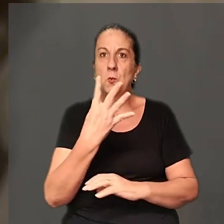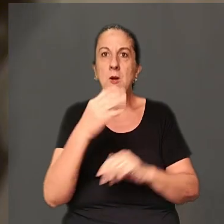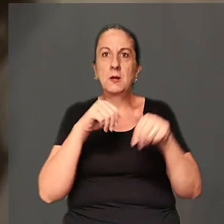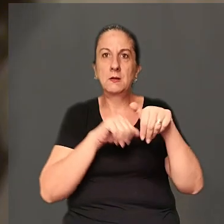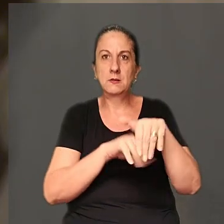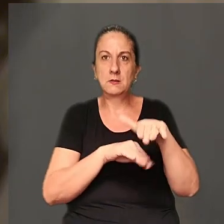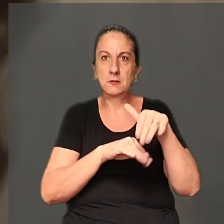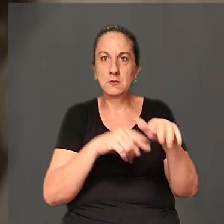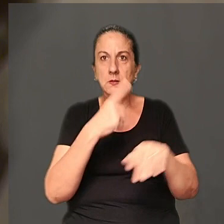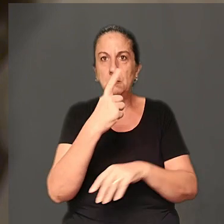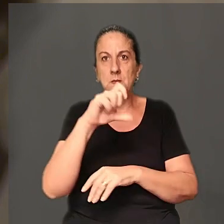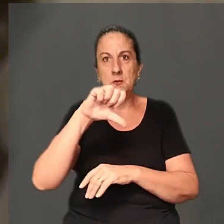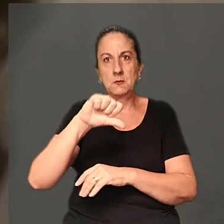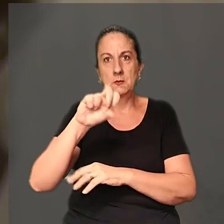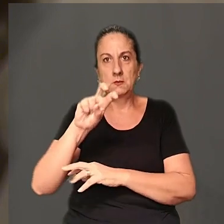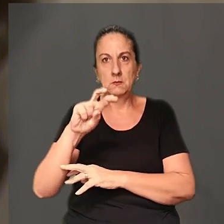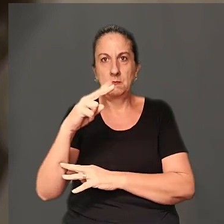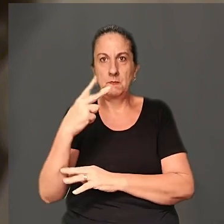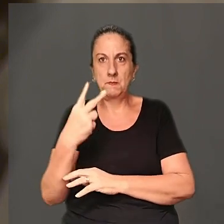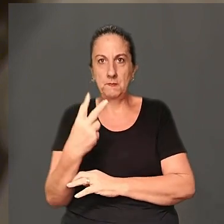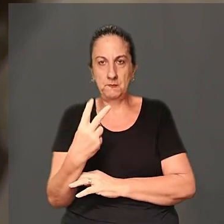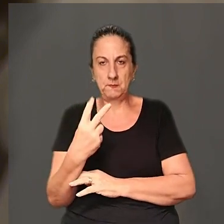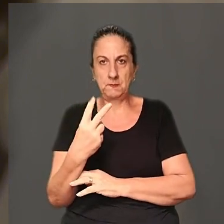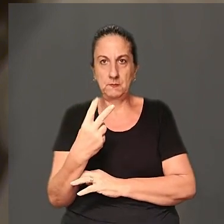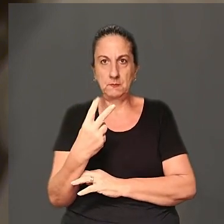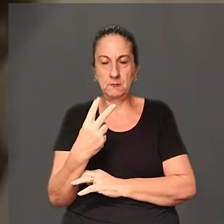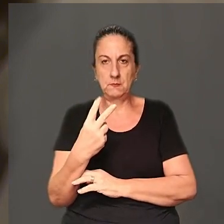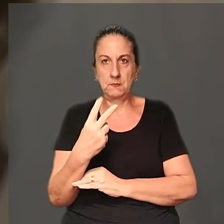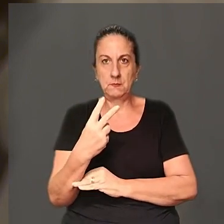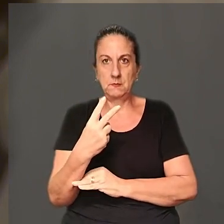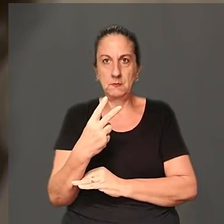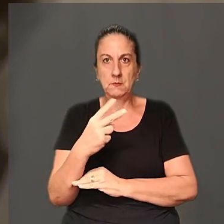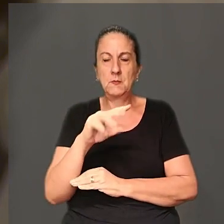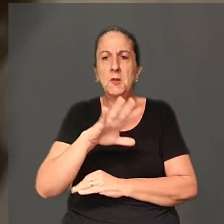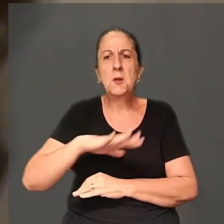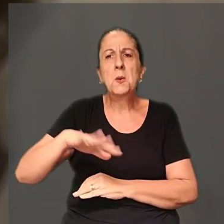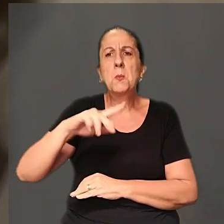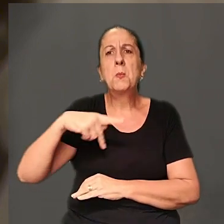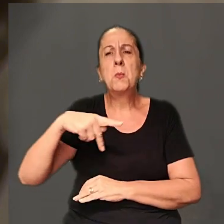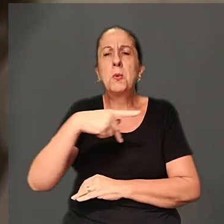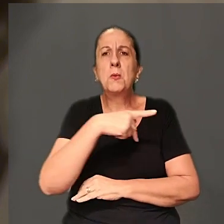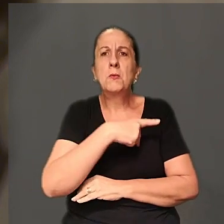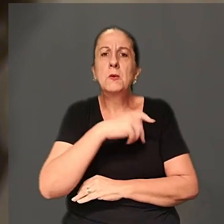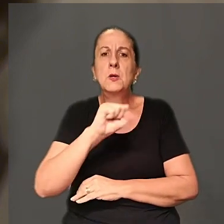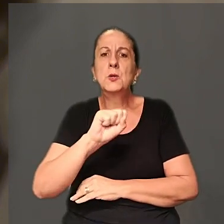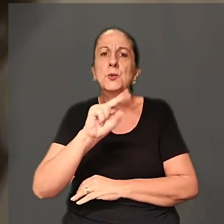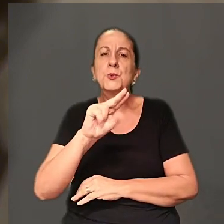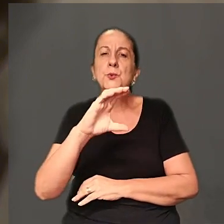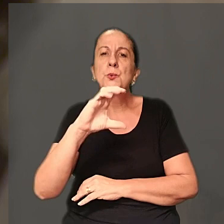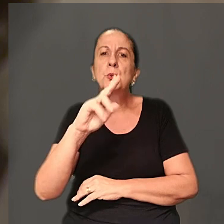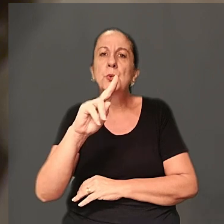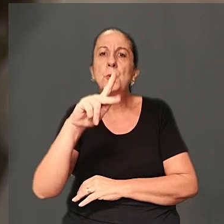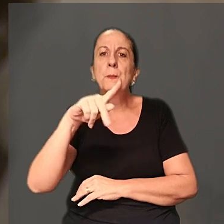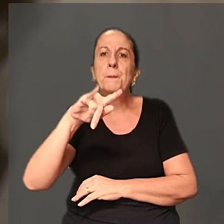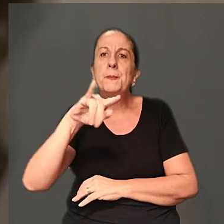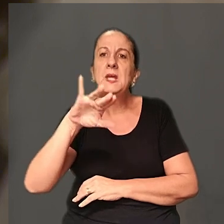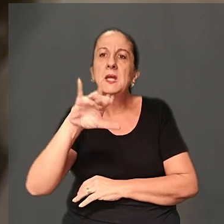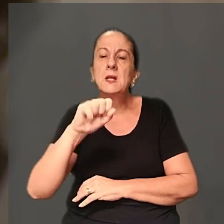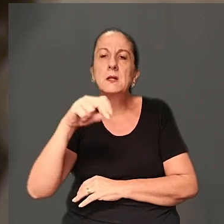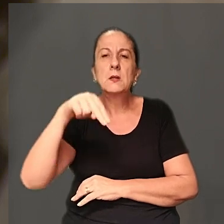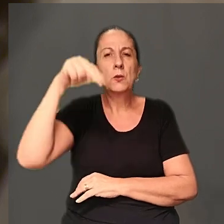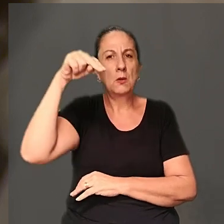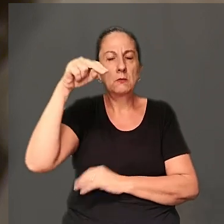Sou nascido em 4 de setembro de 1952, no povoado município de Sucupira do